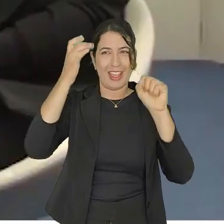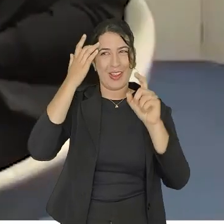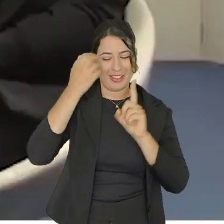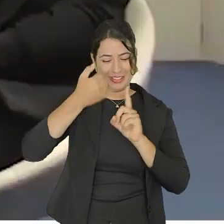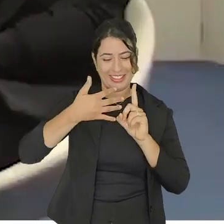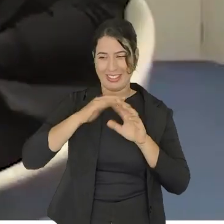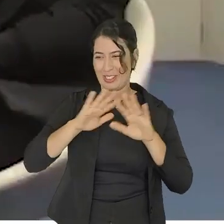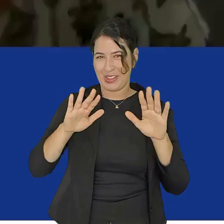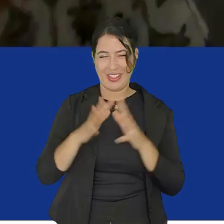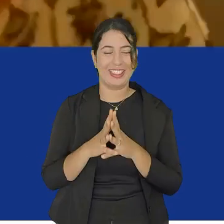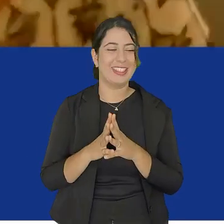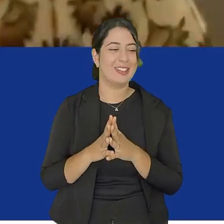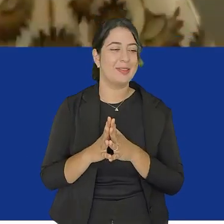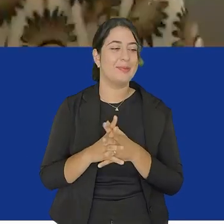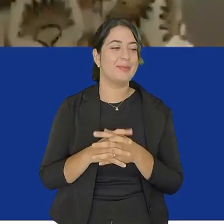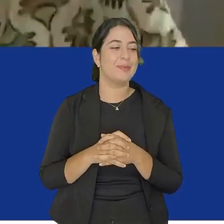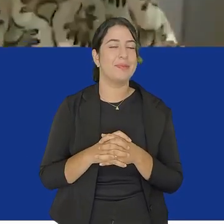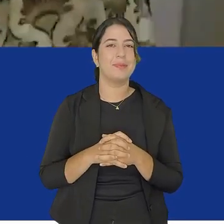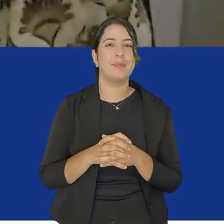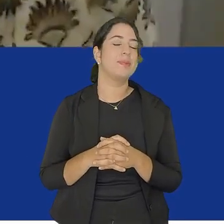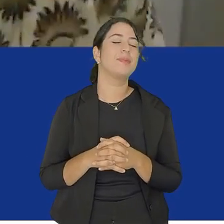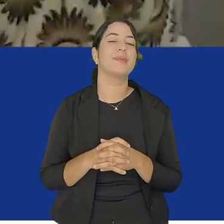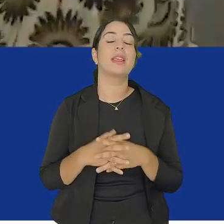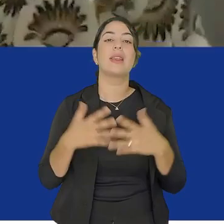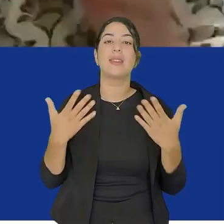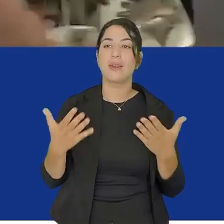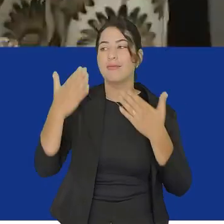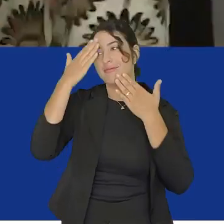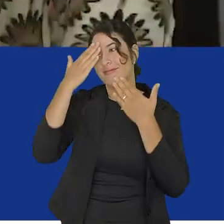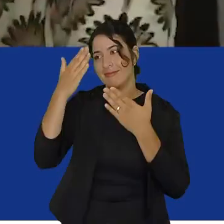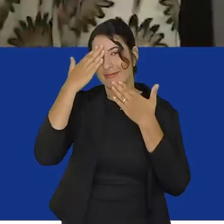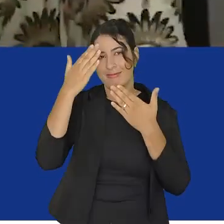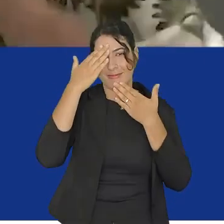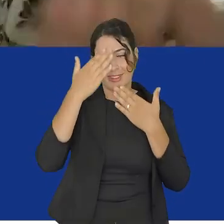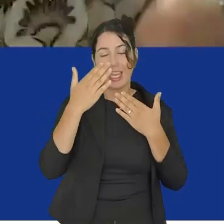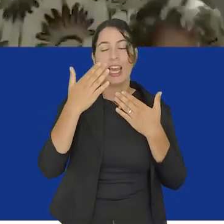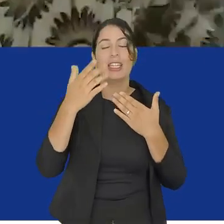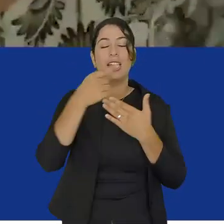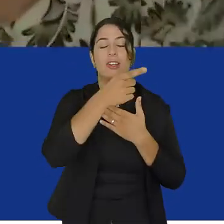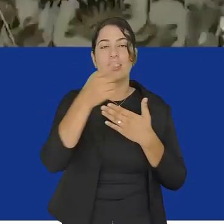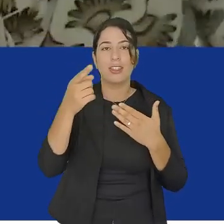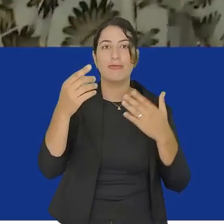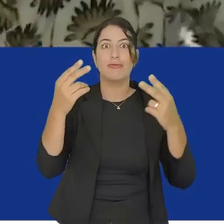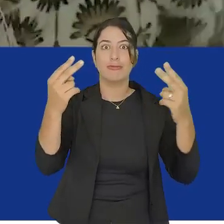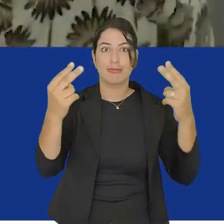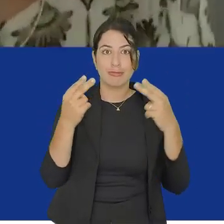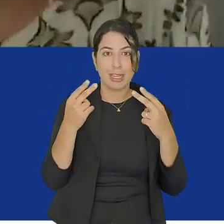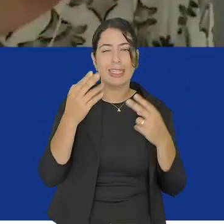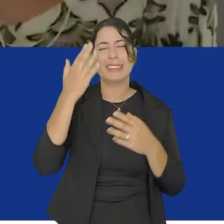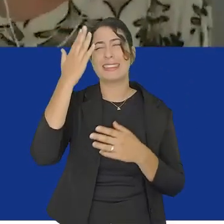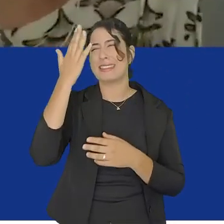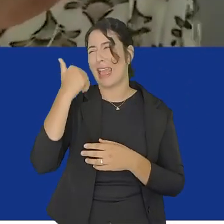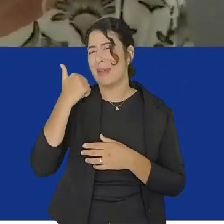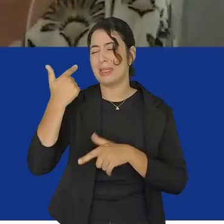enquanto, é isso. É, Então, eu queria agradecer a todas as pessoas que estão nos assistindo, né? A gente sabe